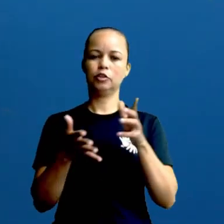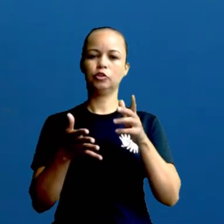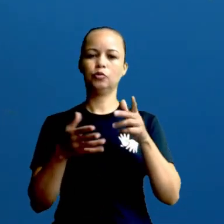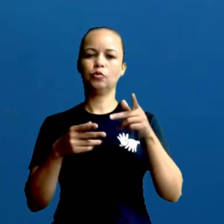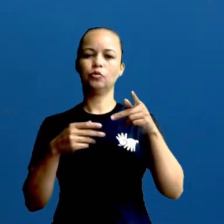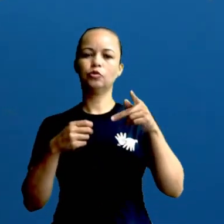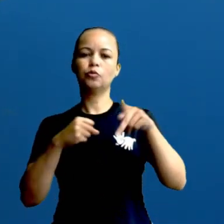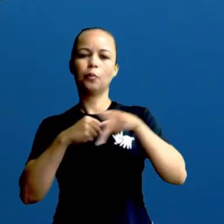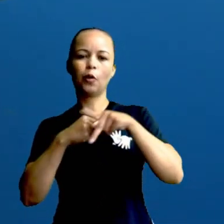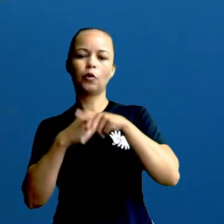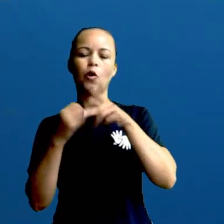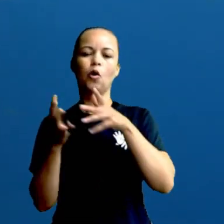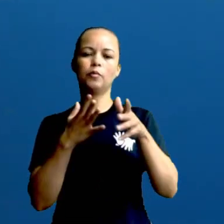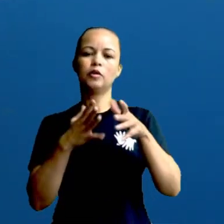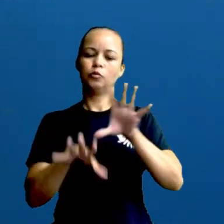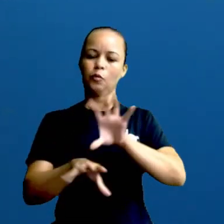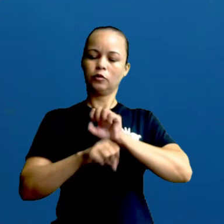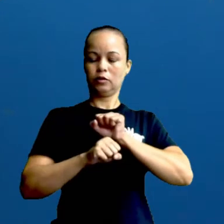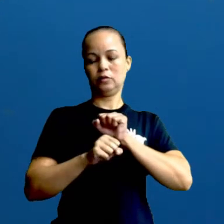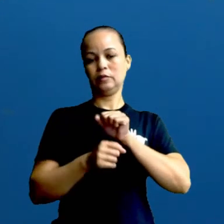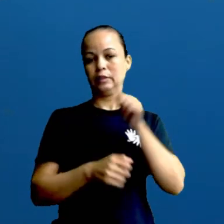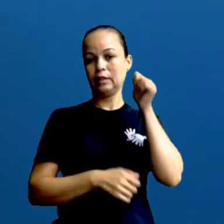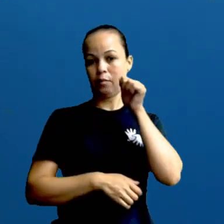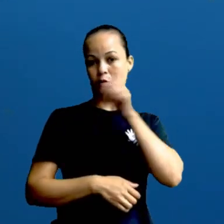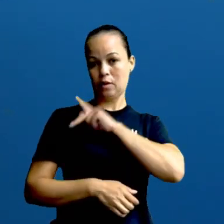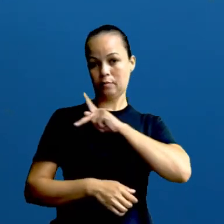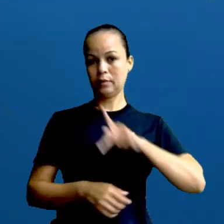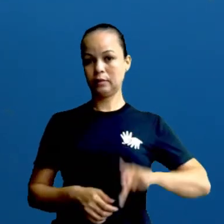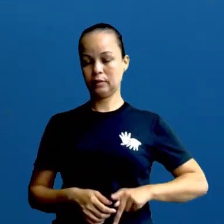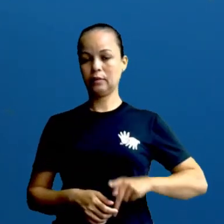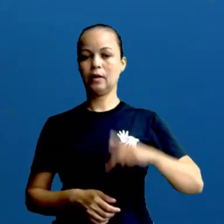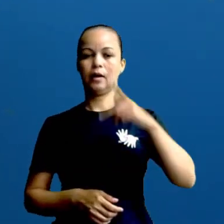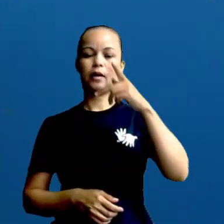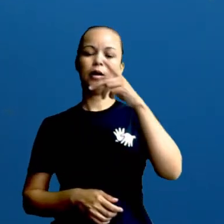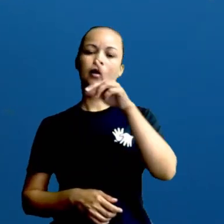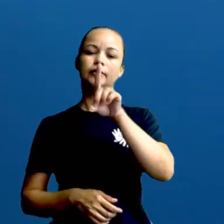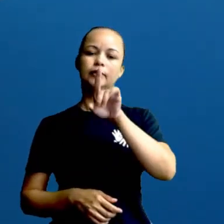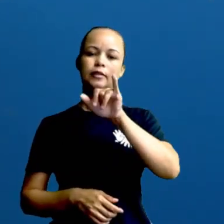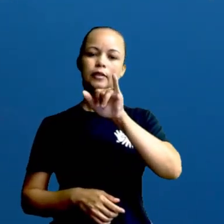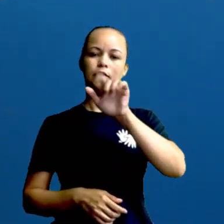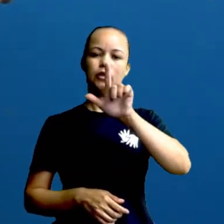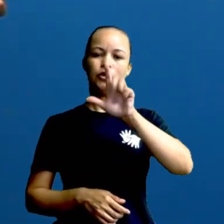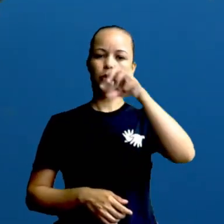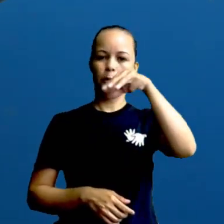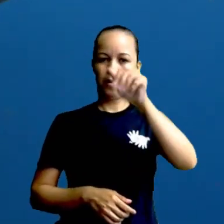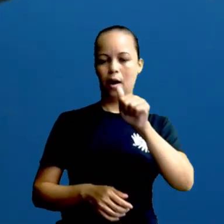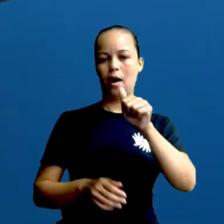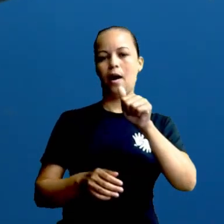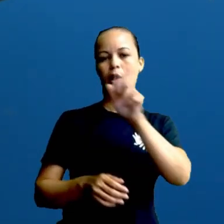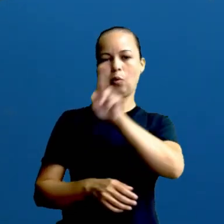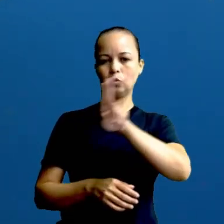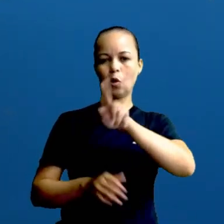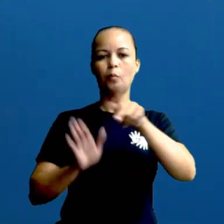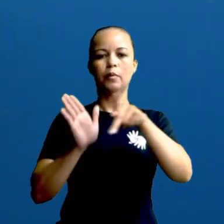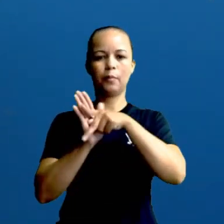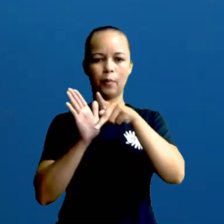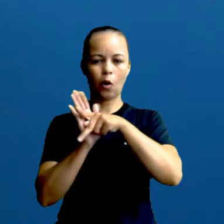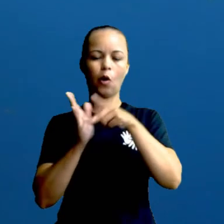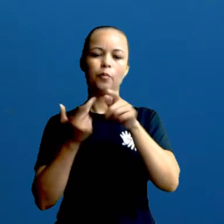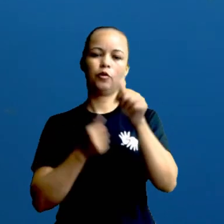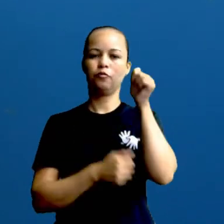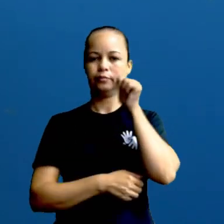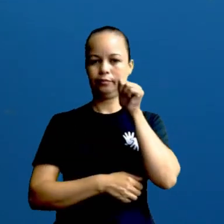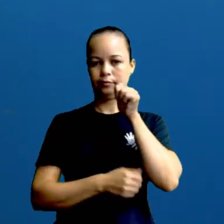a resposta é simples também é facultativo e Dilma você vai lembrar que é o nome não é próprio feminino eu também